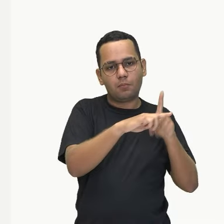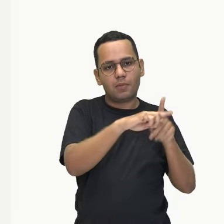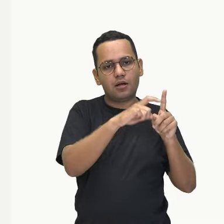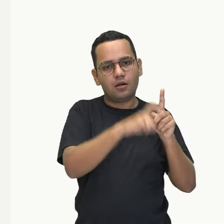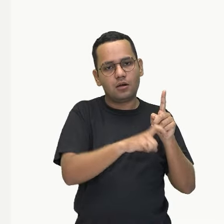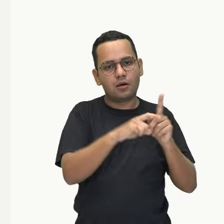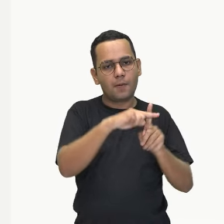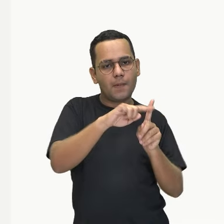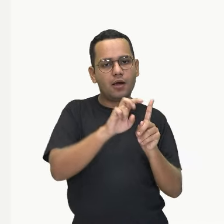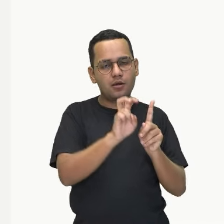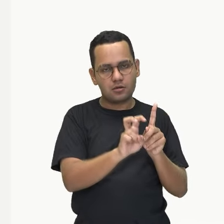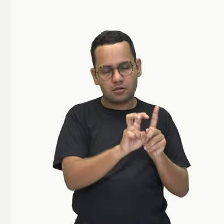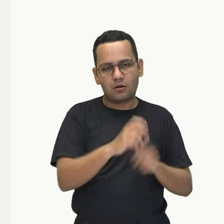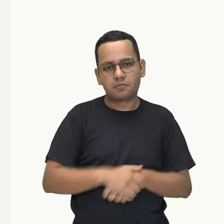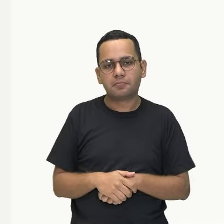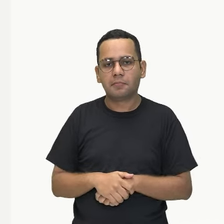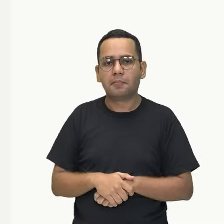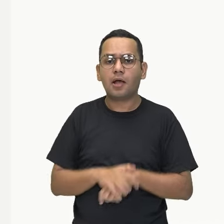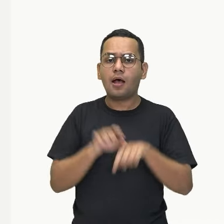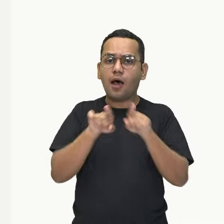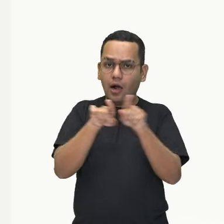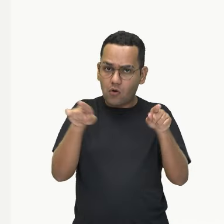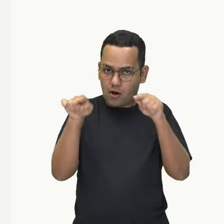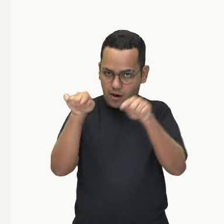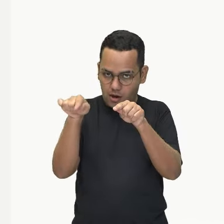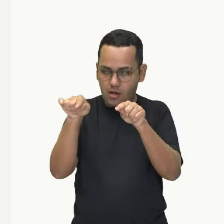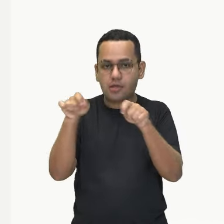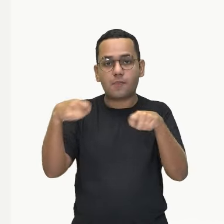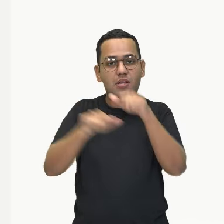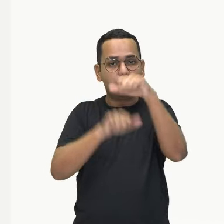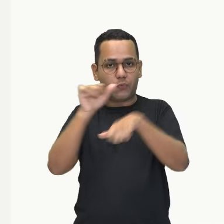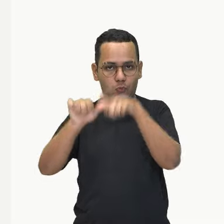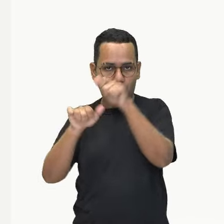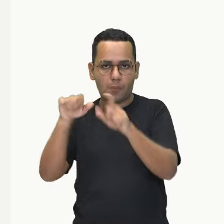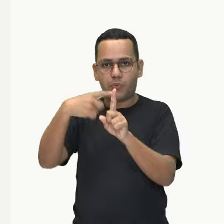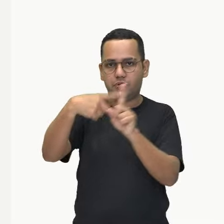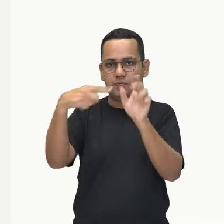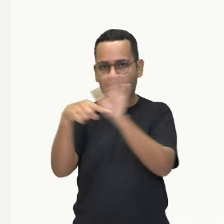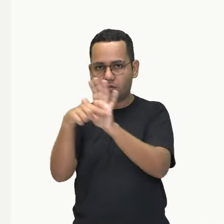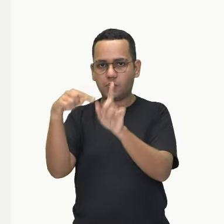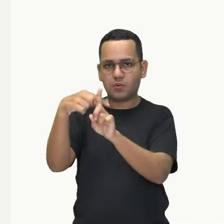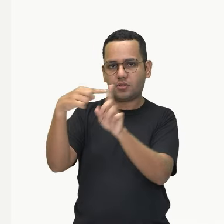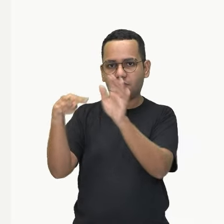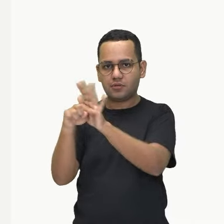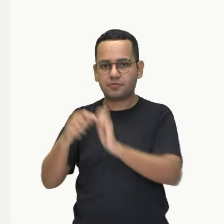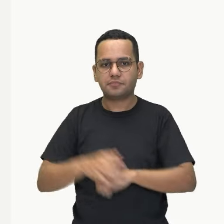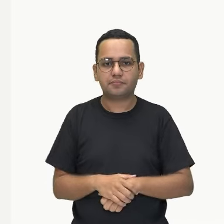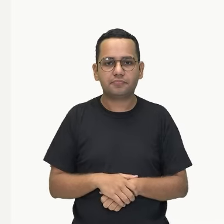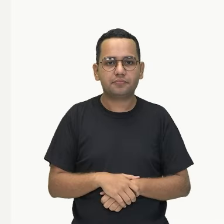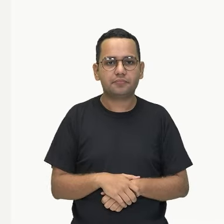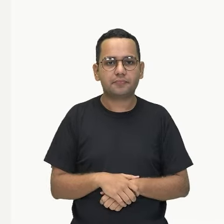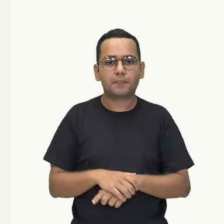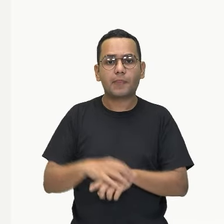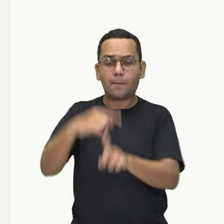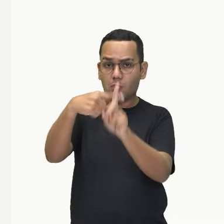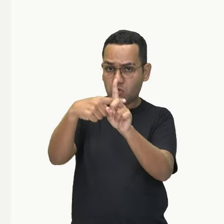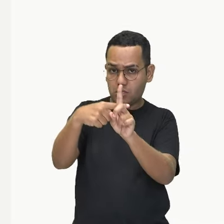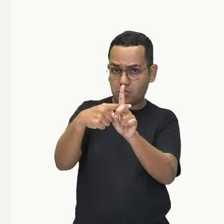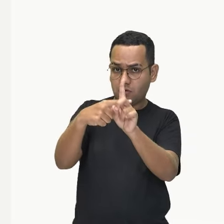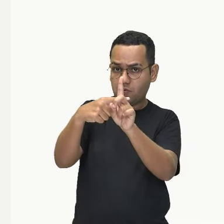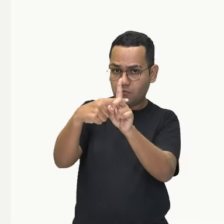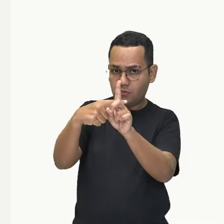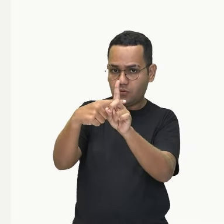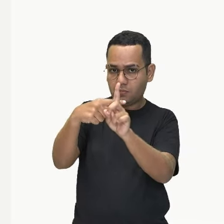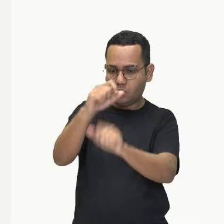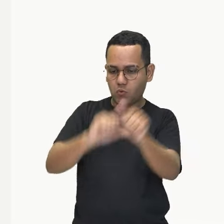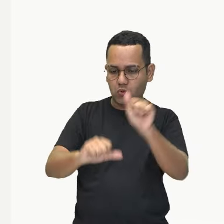jogo de sinal e vou trocar todos os sinais. Então, 4x ao quadrado, que era